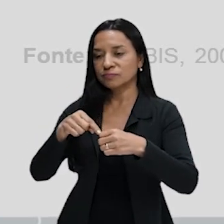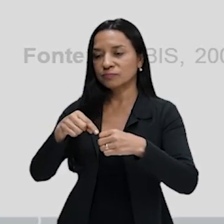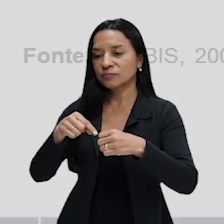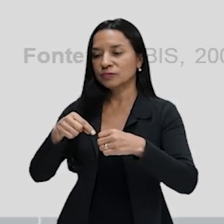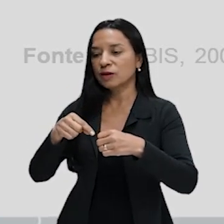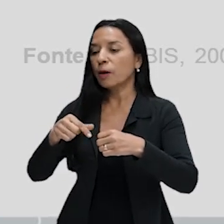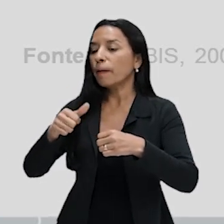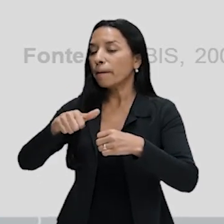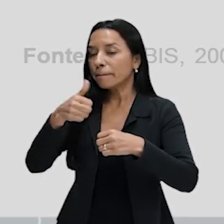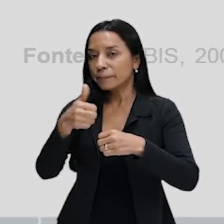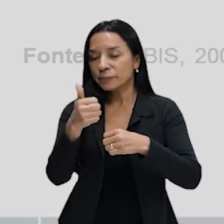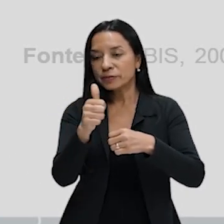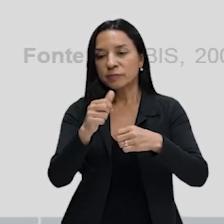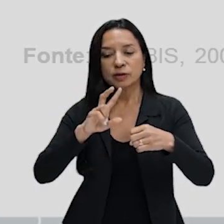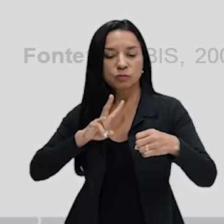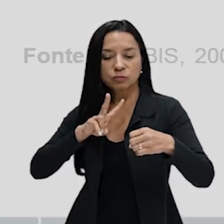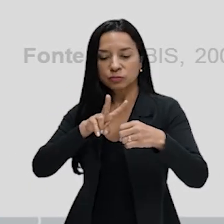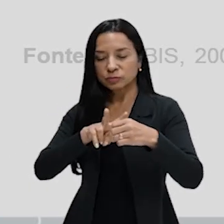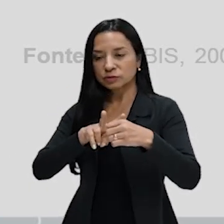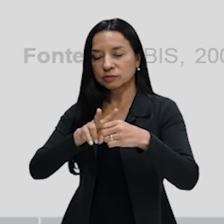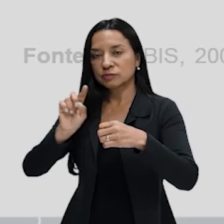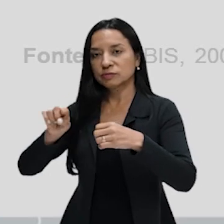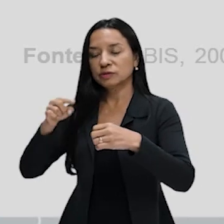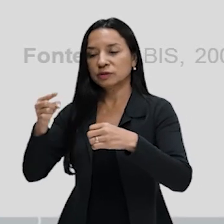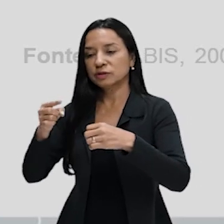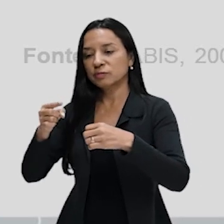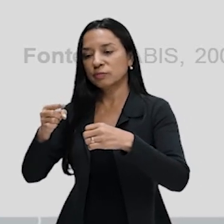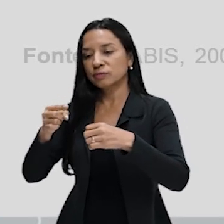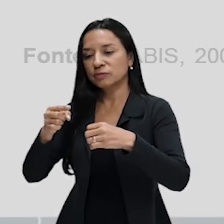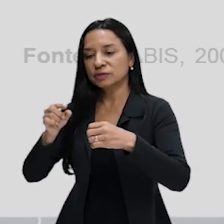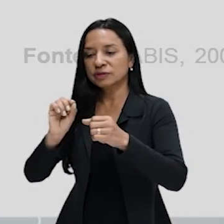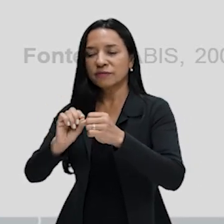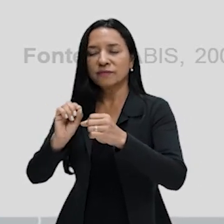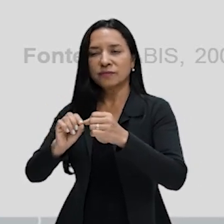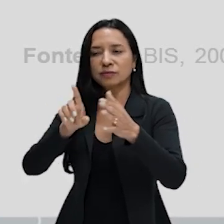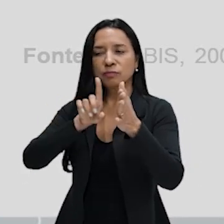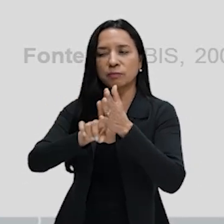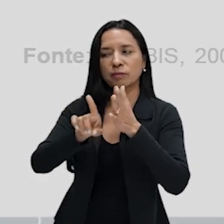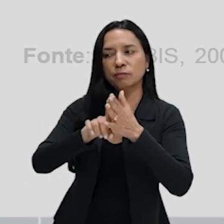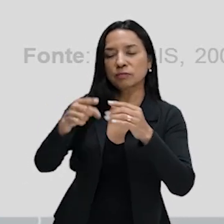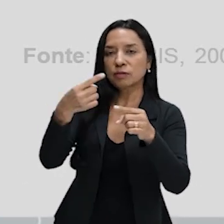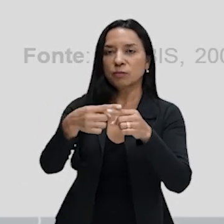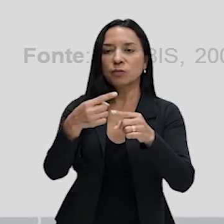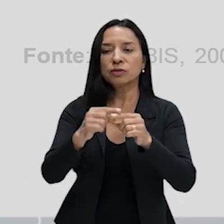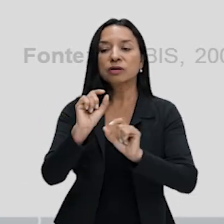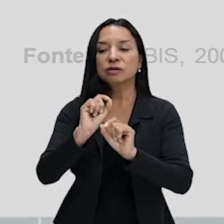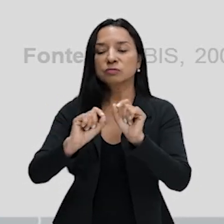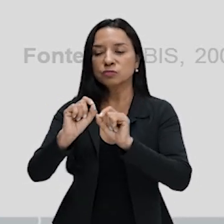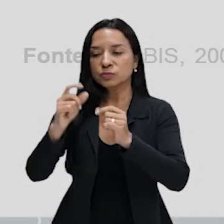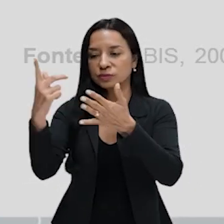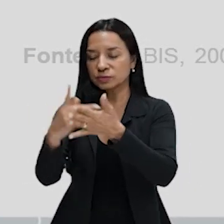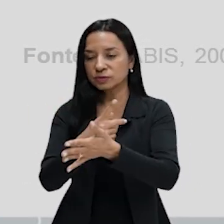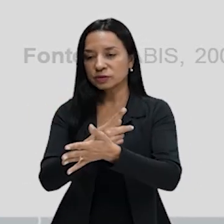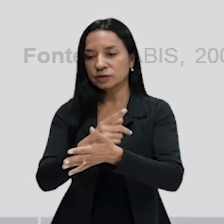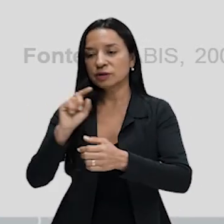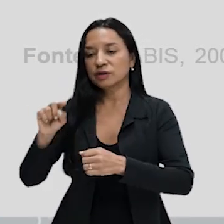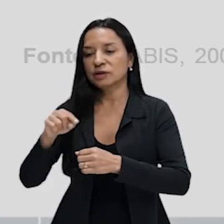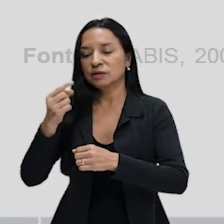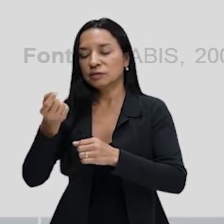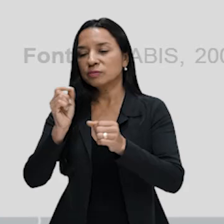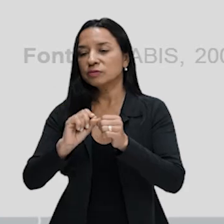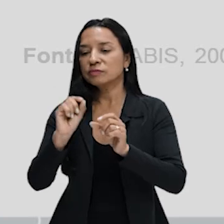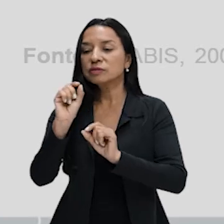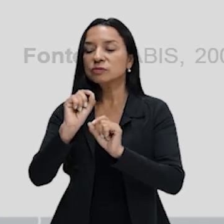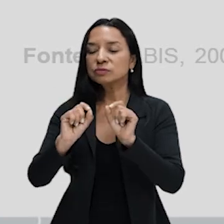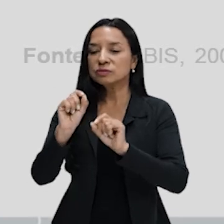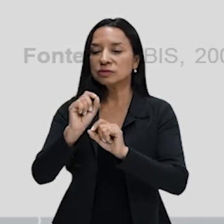observou, depois você formulou uma pergunta. Por que que isso acontece? Depois você faz o